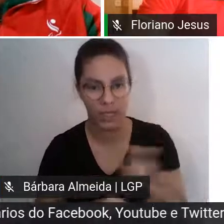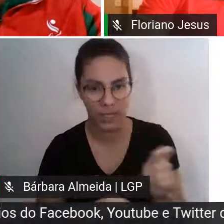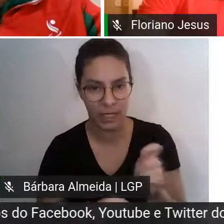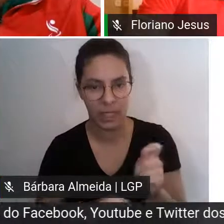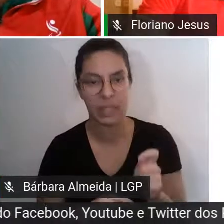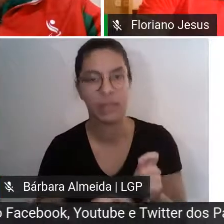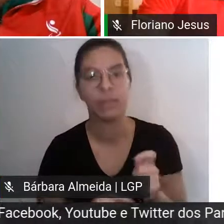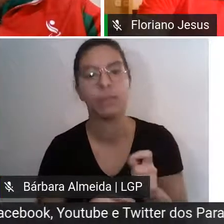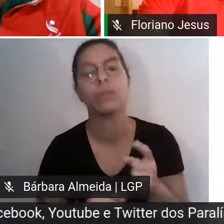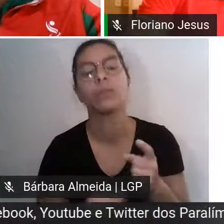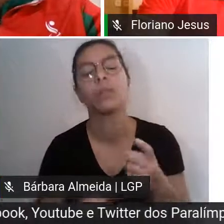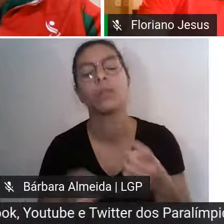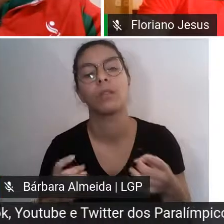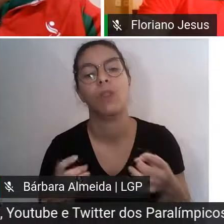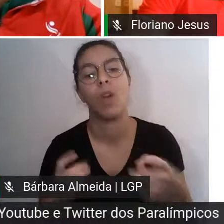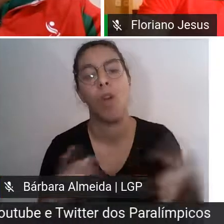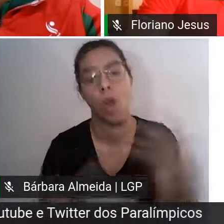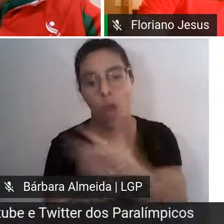dois torneios